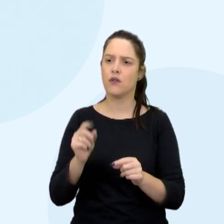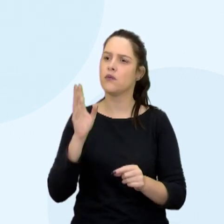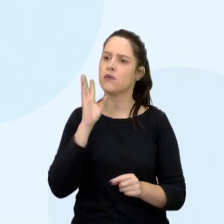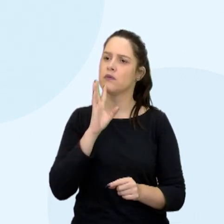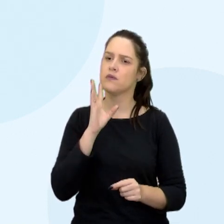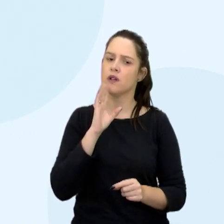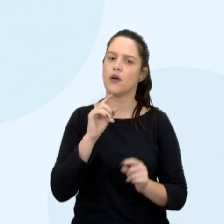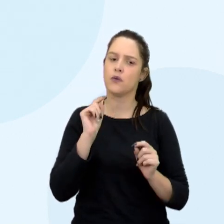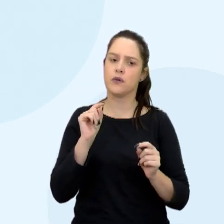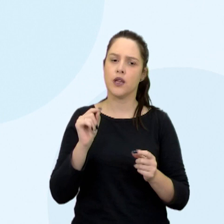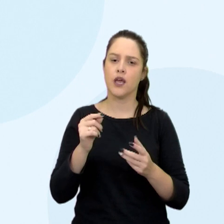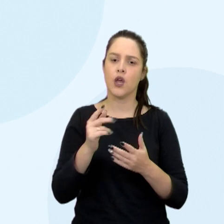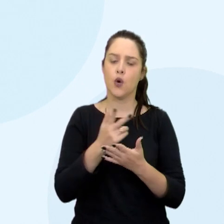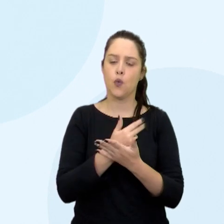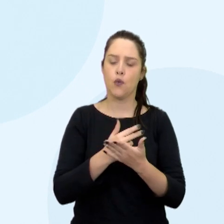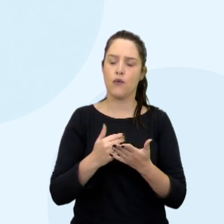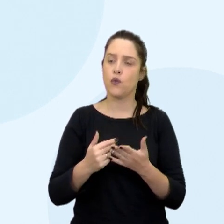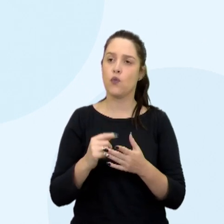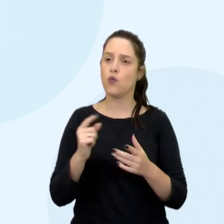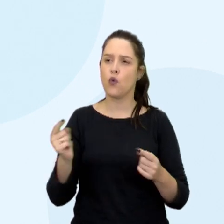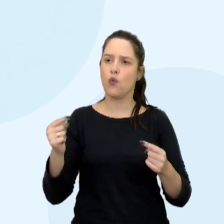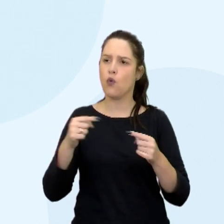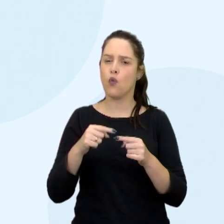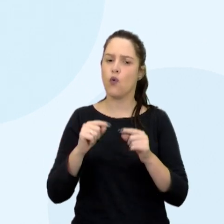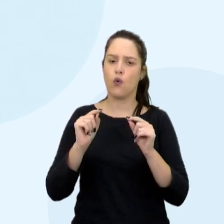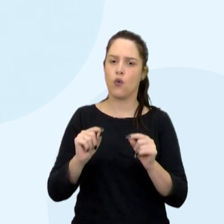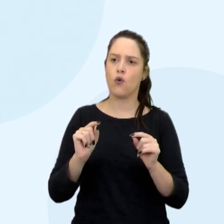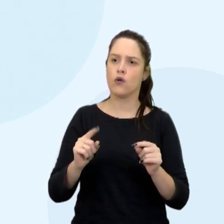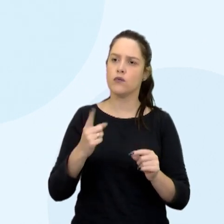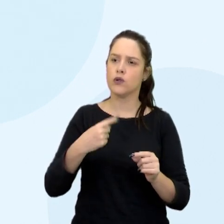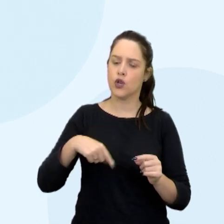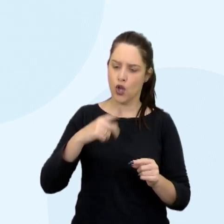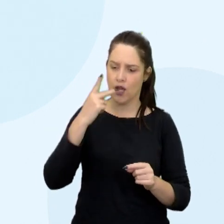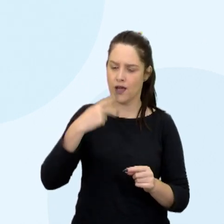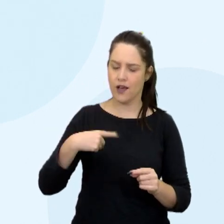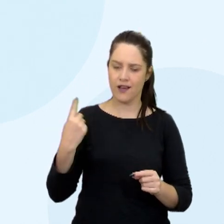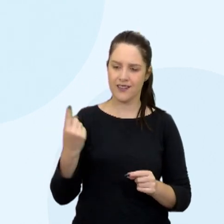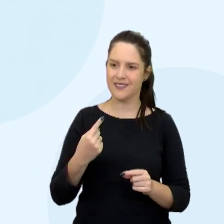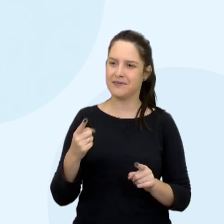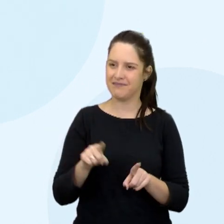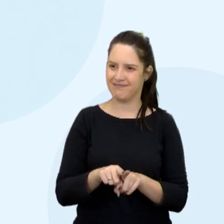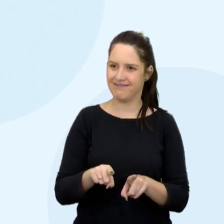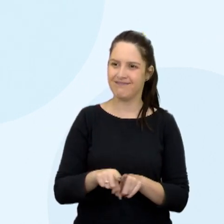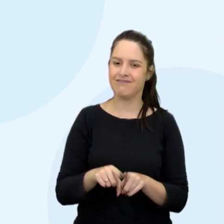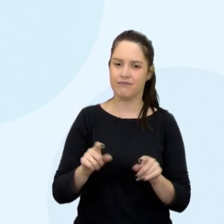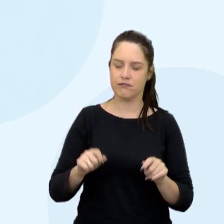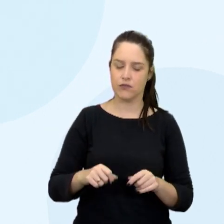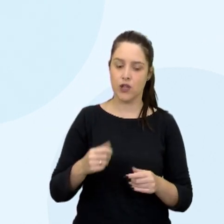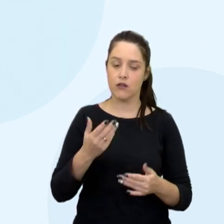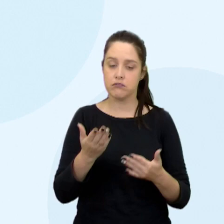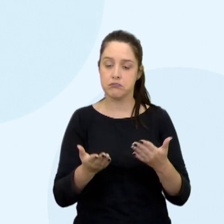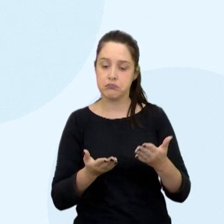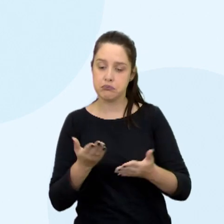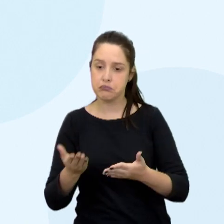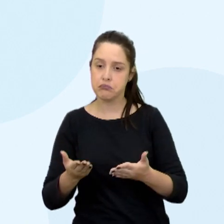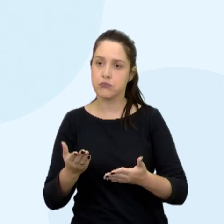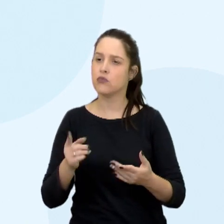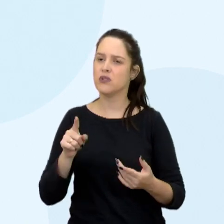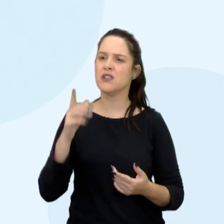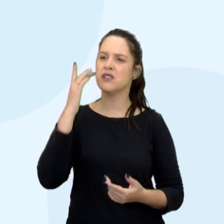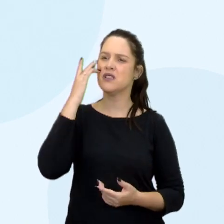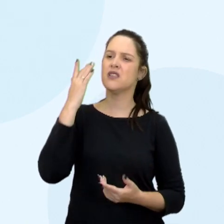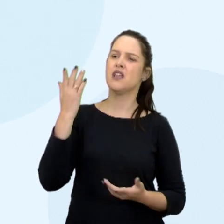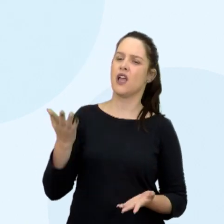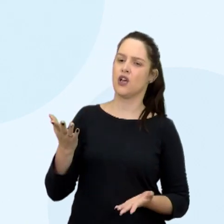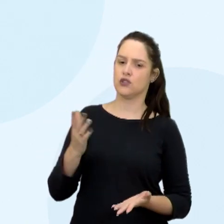o autorretrato. O autorretrato a gente enquadra o quê? A nós mesmos. O retrato, então, seria o outro. E o que você acha, Pro